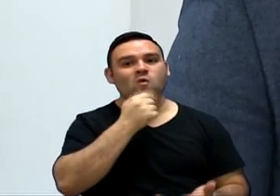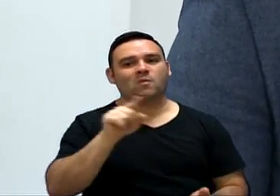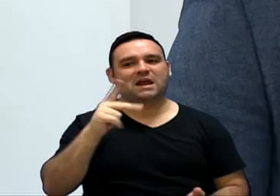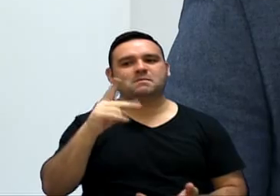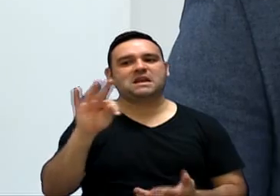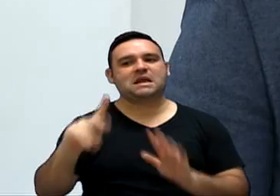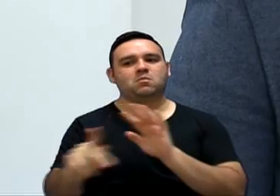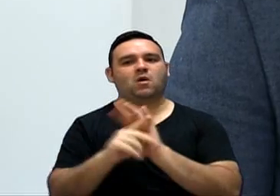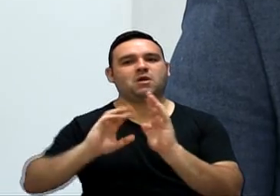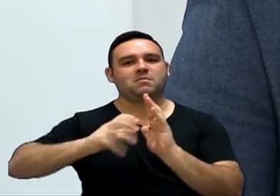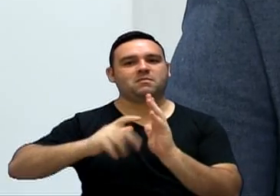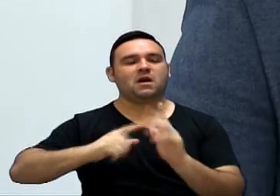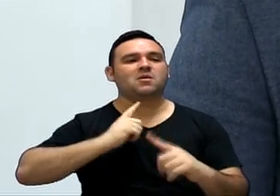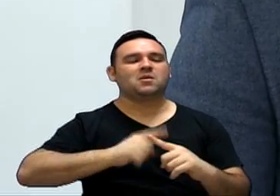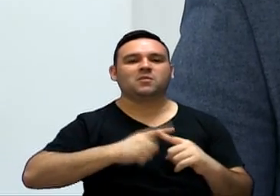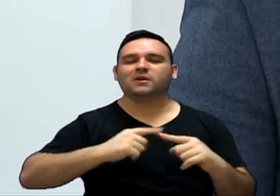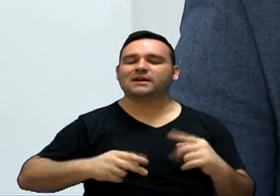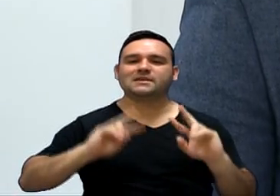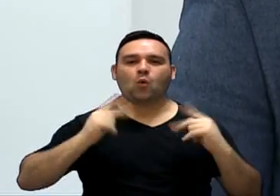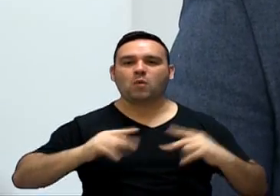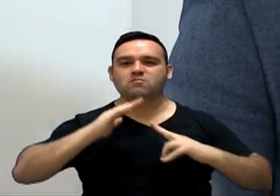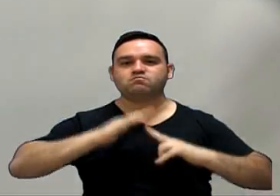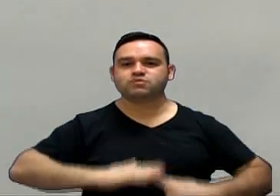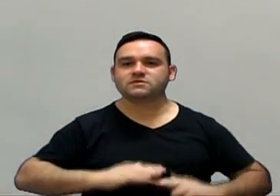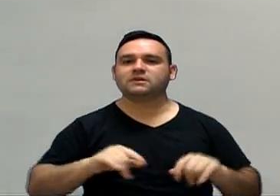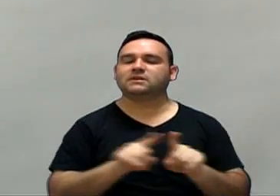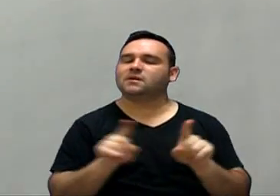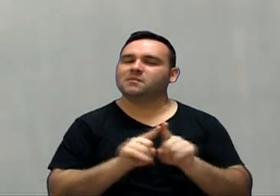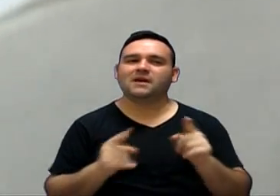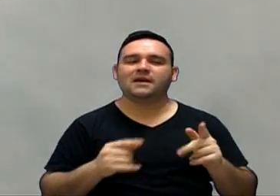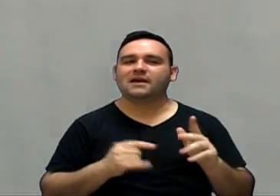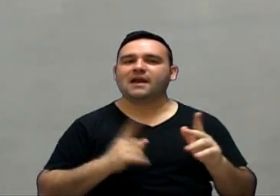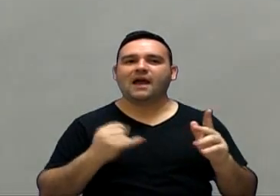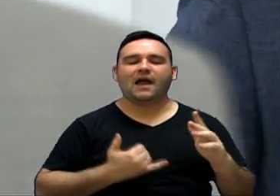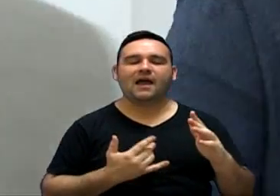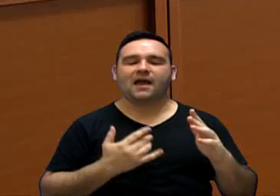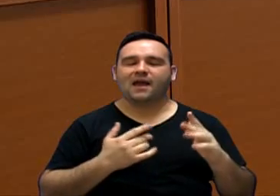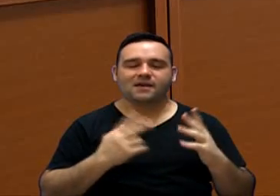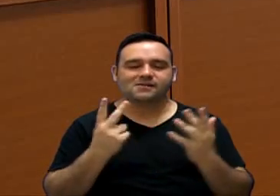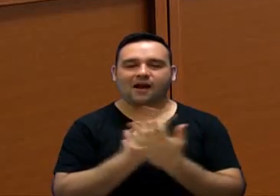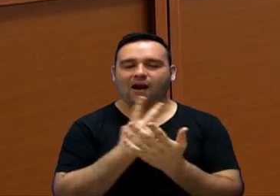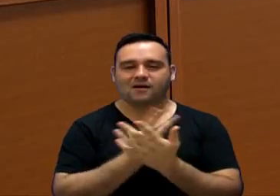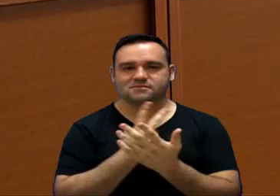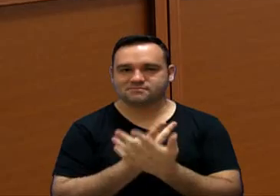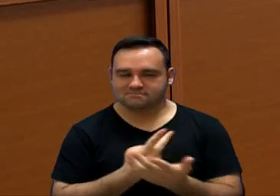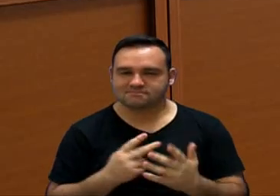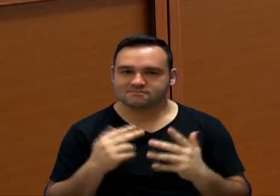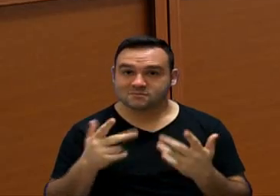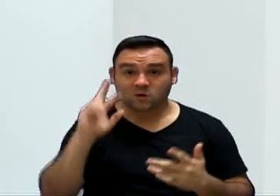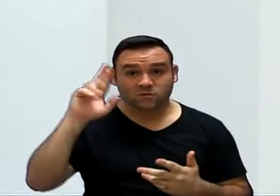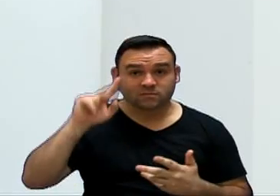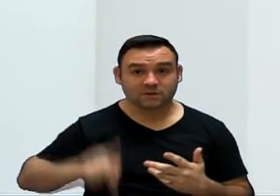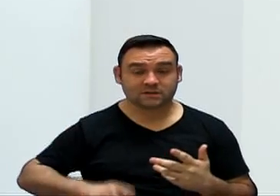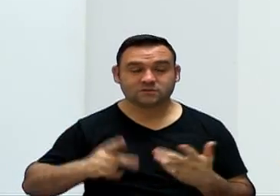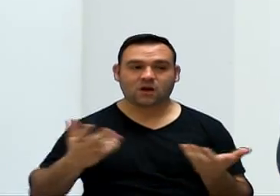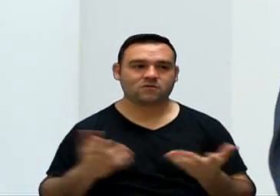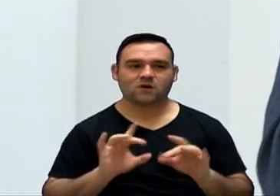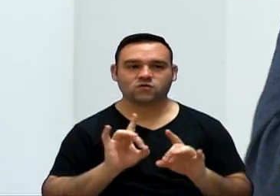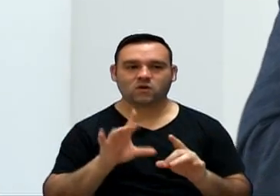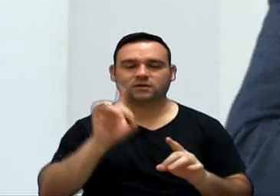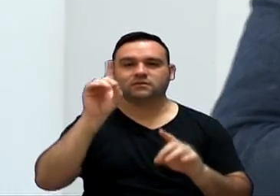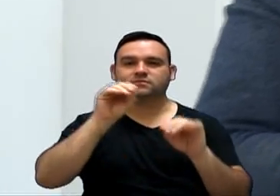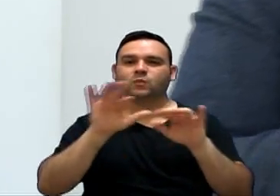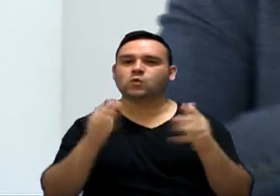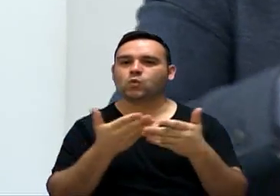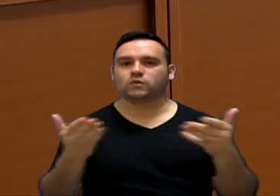petista. O que ele fez foi desumano, inconstitucional e foi um ato aí ilegítimo. Então, senhor presidente, é isso para o momento. Que Deus